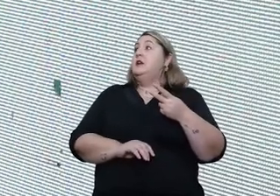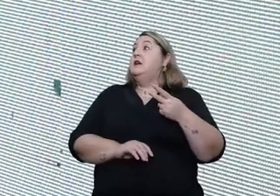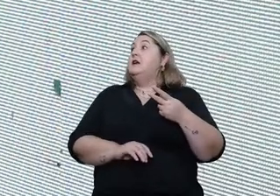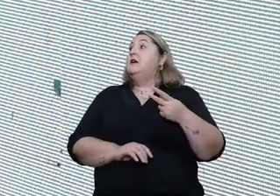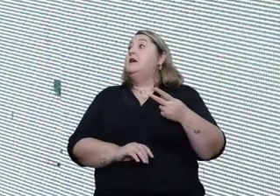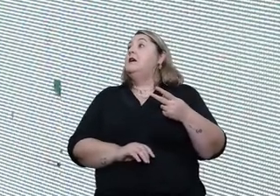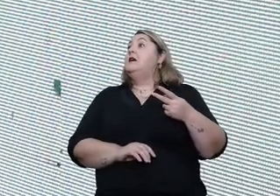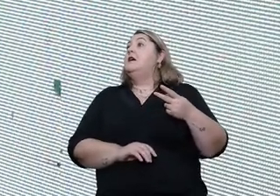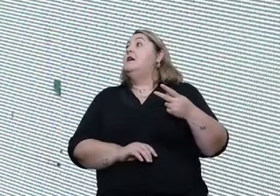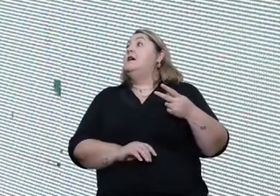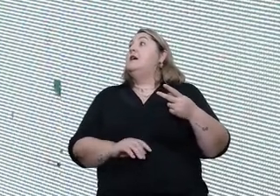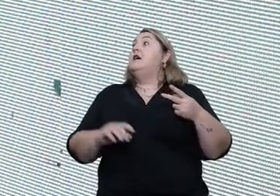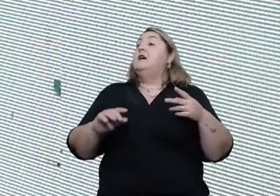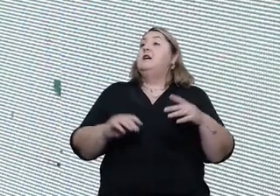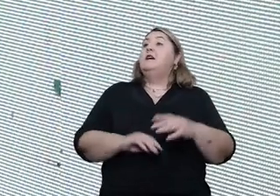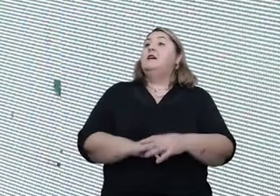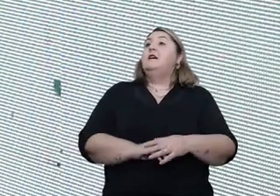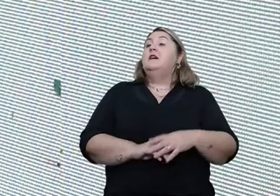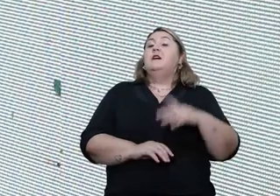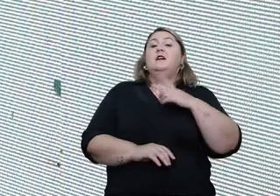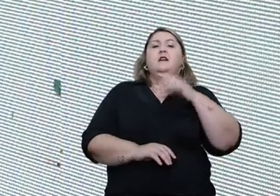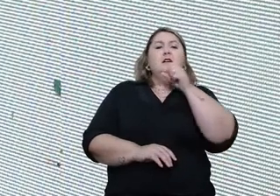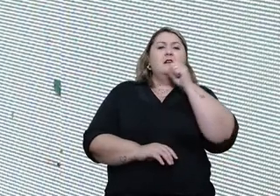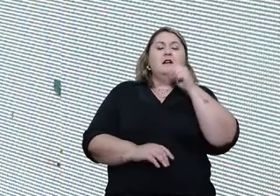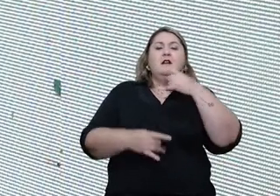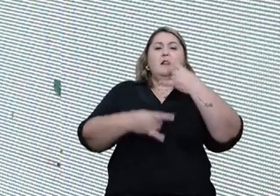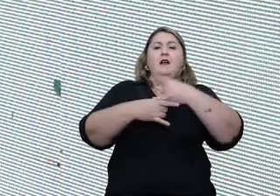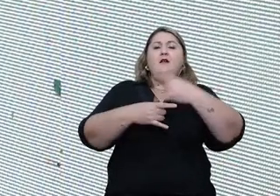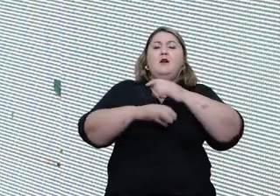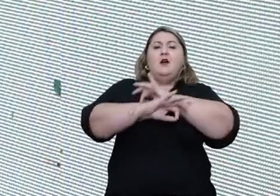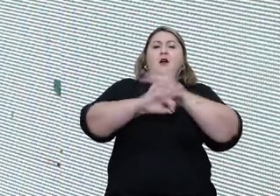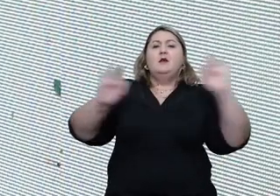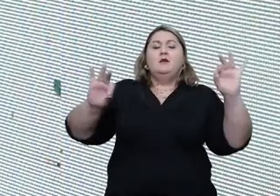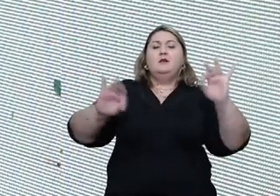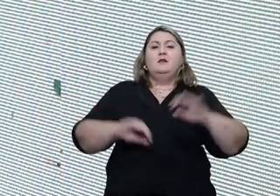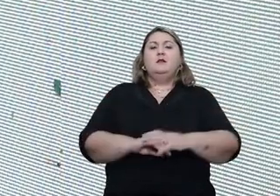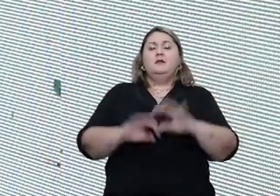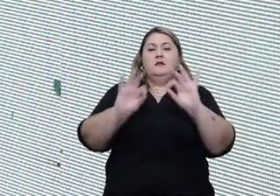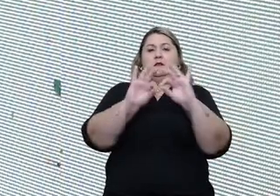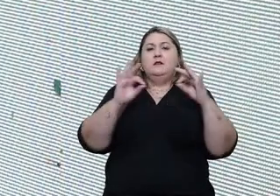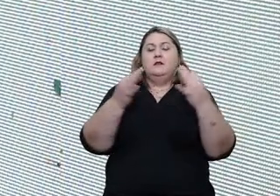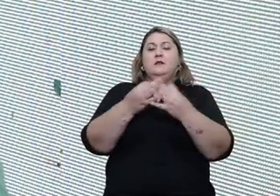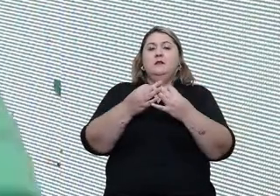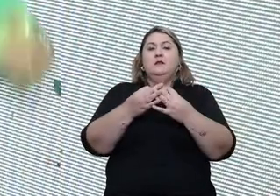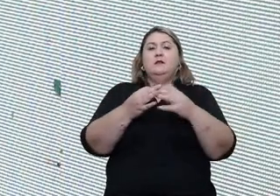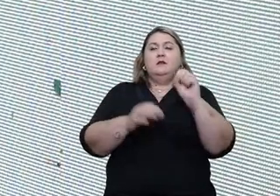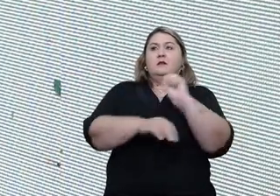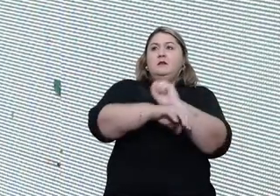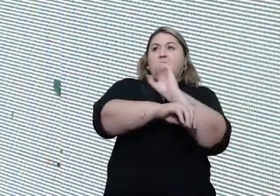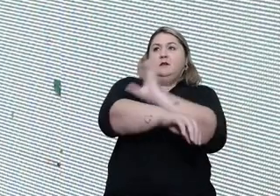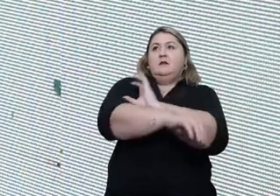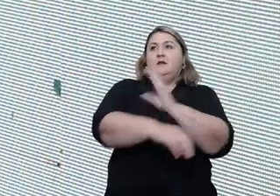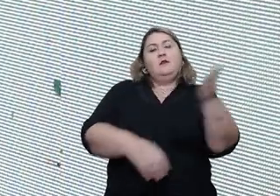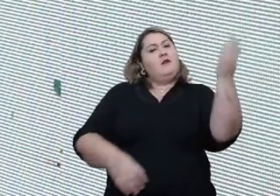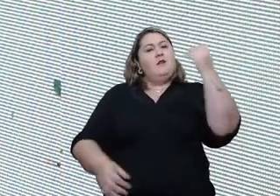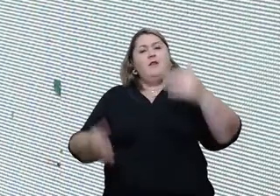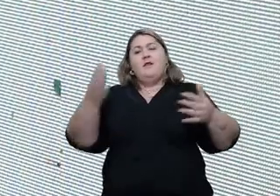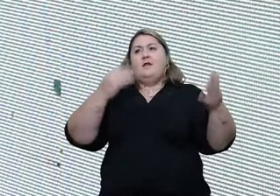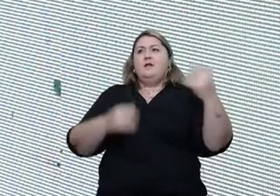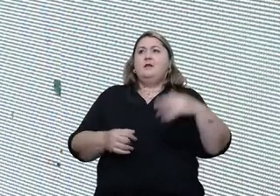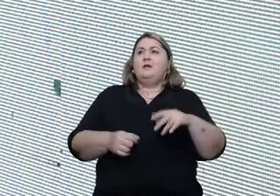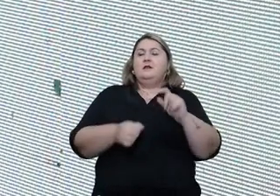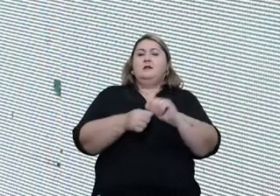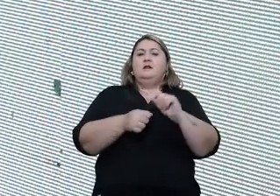O Renan, olha nós aqui, Ângelo. Show de live. Manda uma música aí para gente. Família Fazenda São Carlos. Bora, Fazenda São